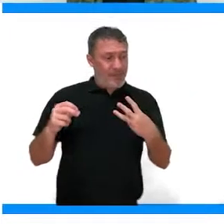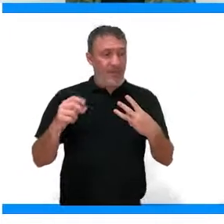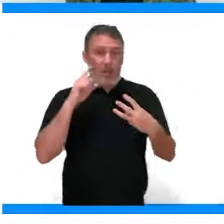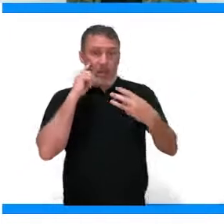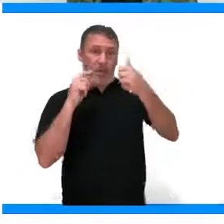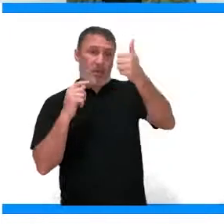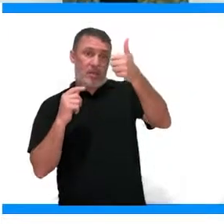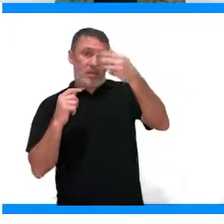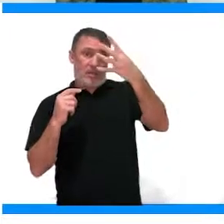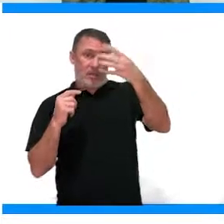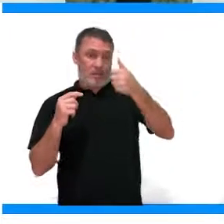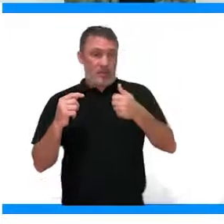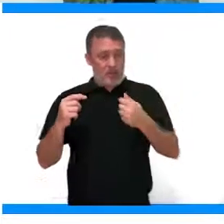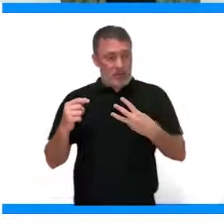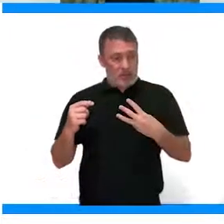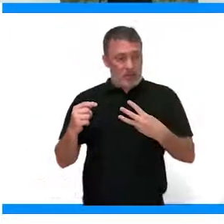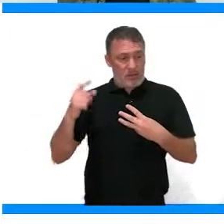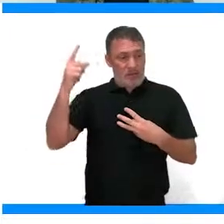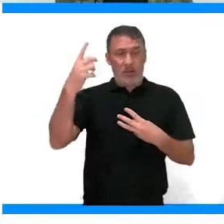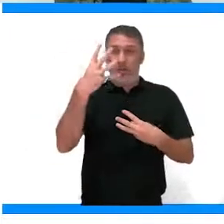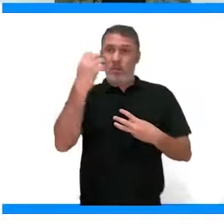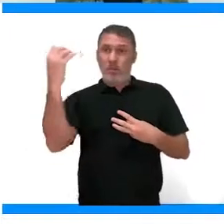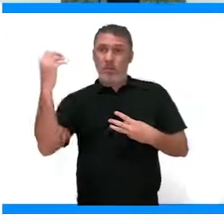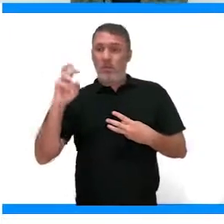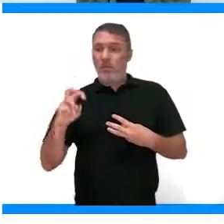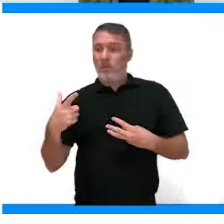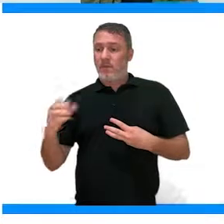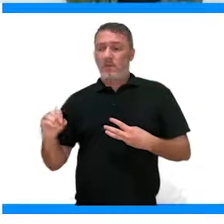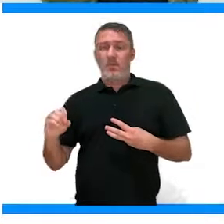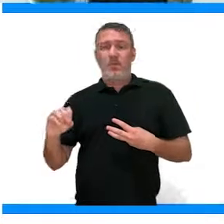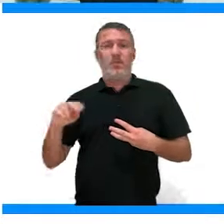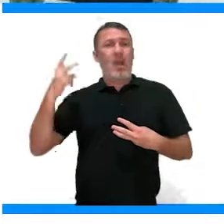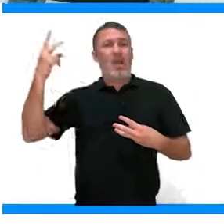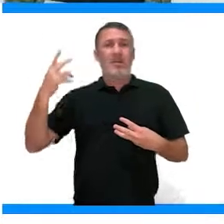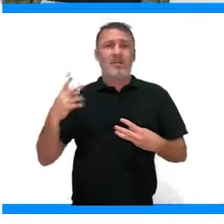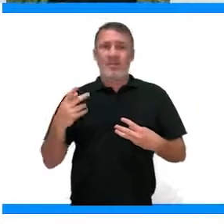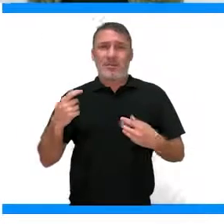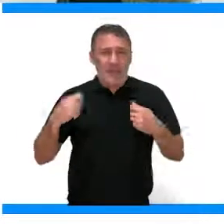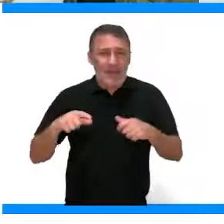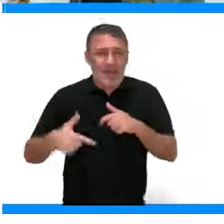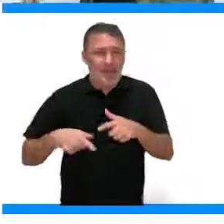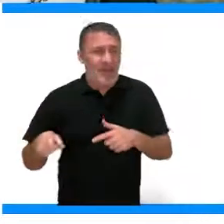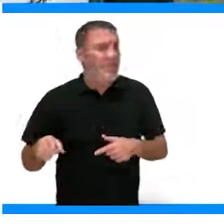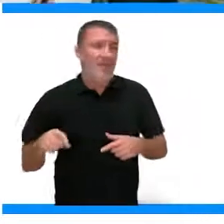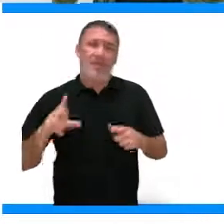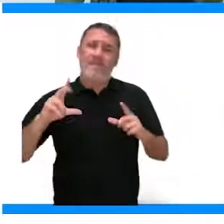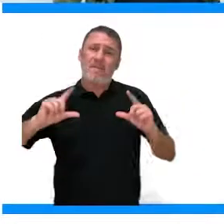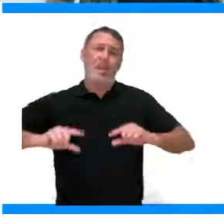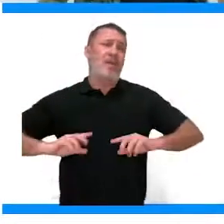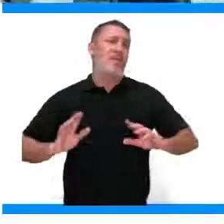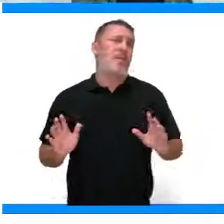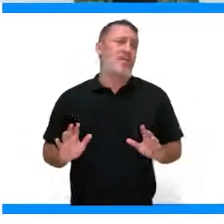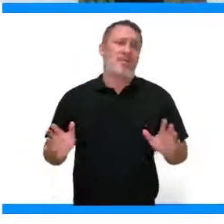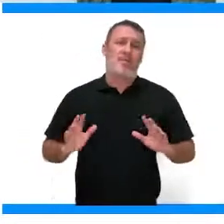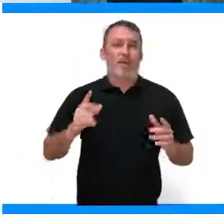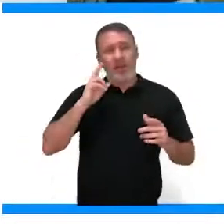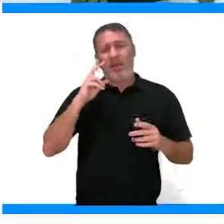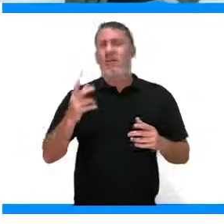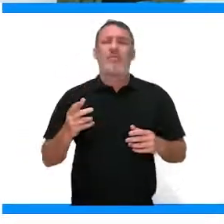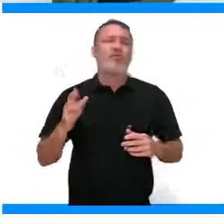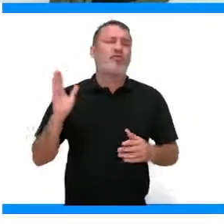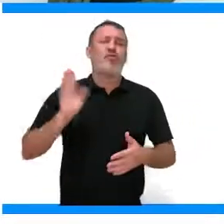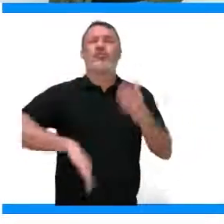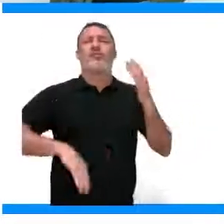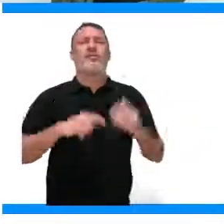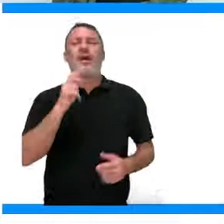universo? No 1 são 400 casas, no 3 são 520, vai ter um percentual muito menor. Porra,